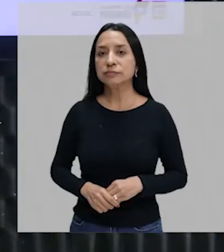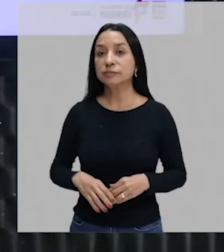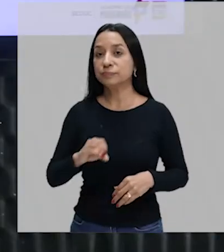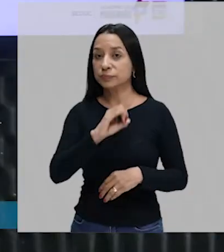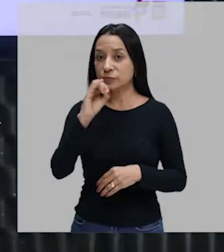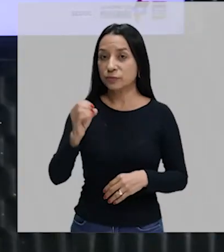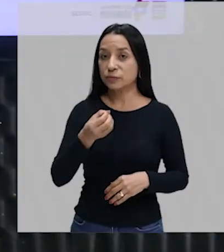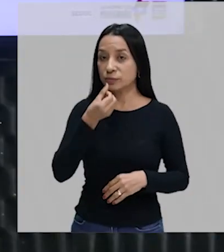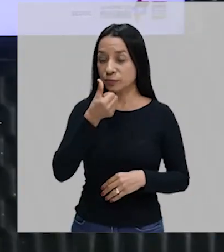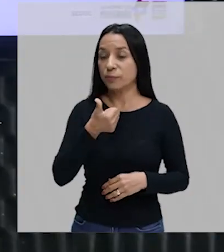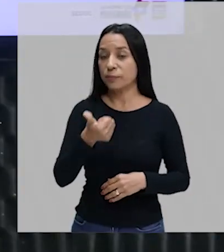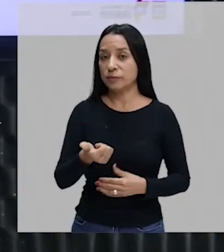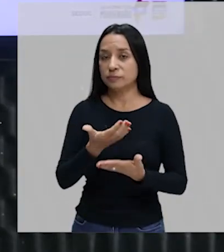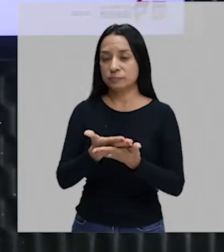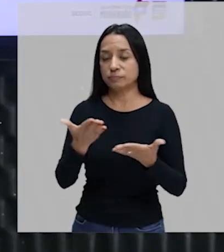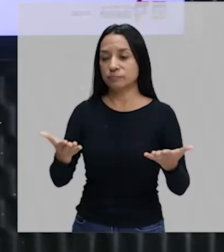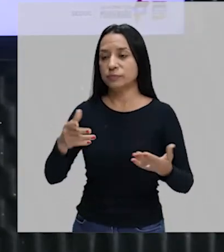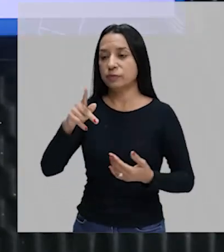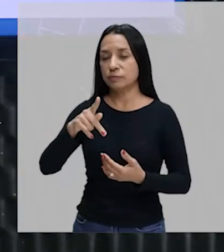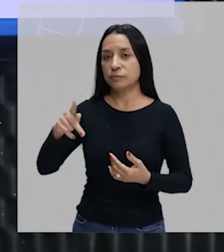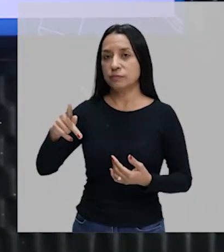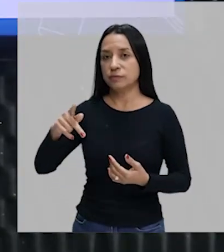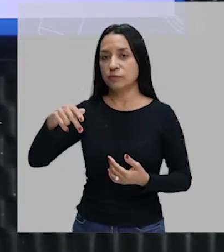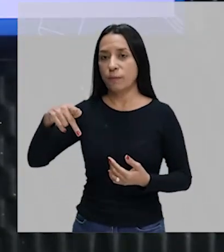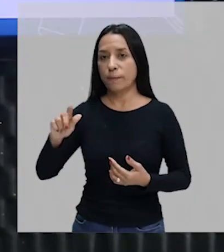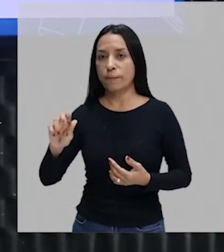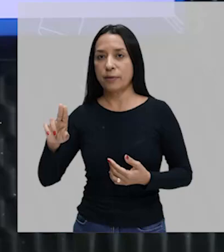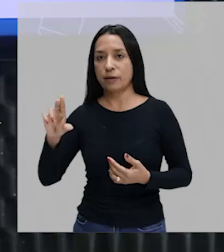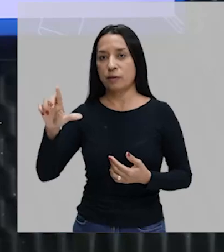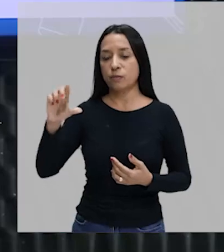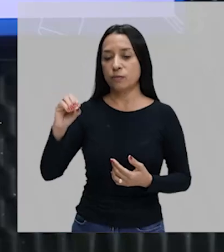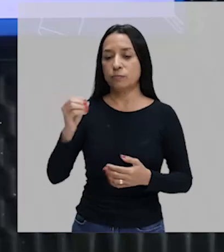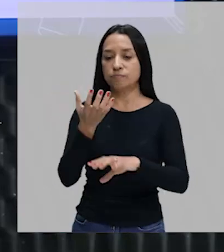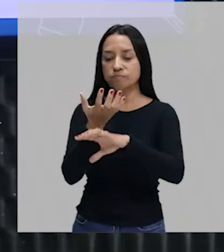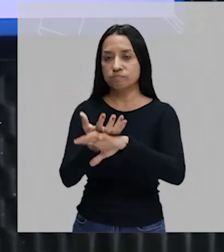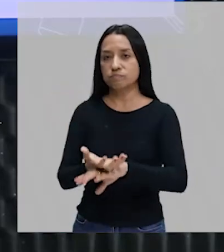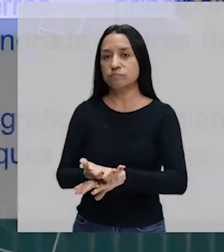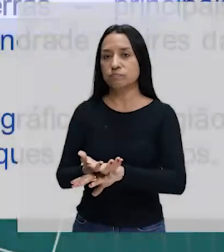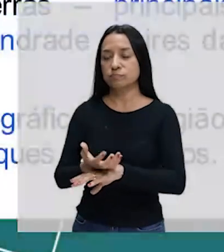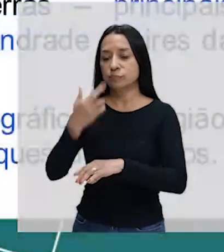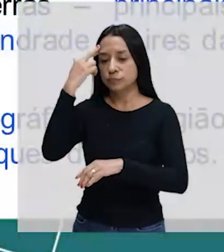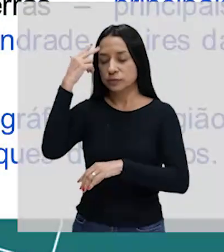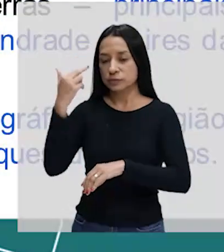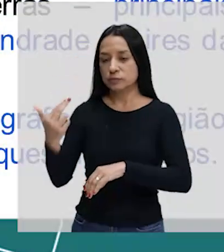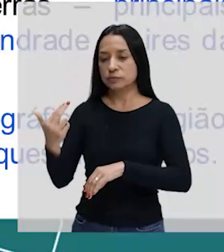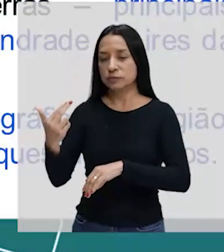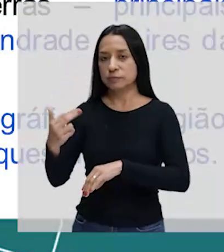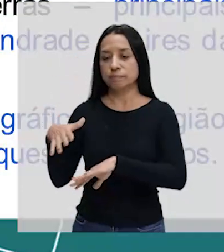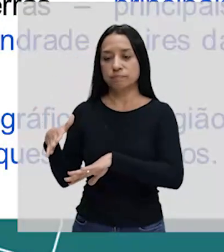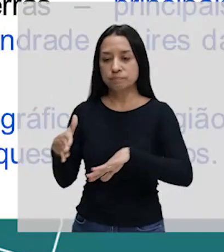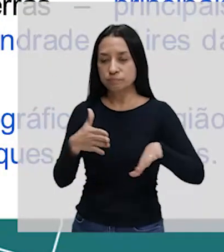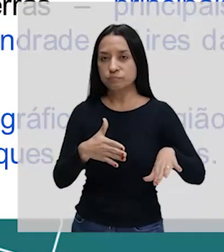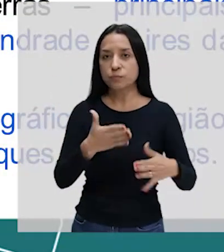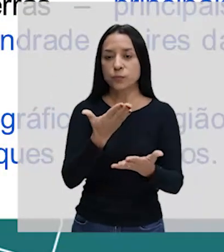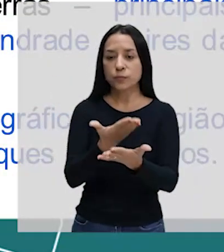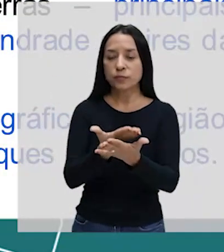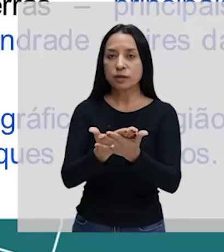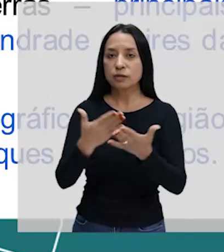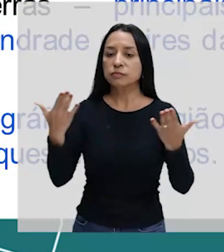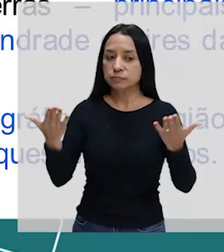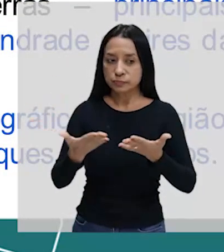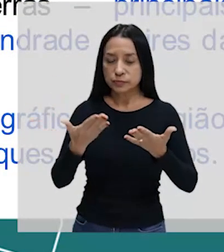E aí, pessoal, tudo bem? Professor Paulo Gereba de História. Nossa aula de hoje, nós iremos refletir sobre o